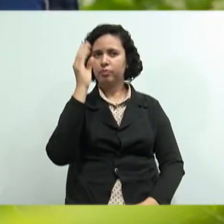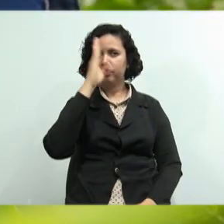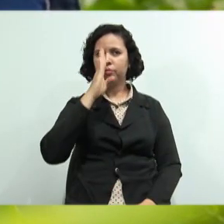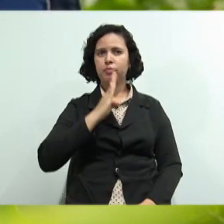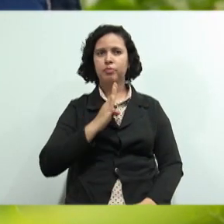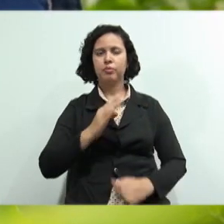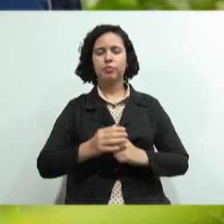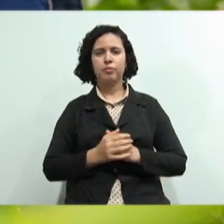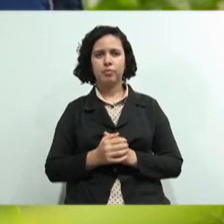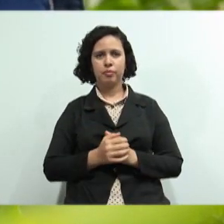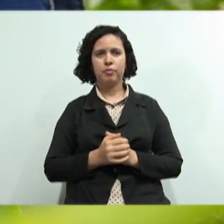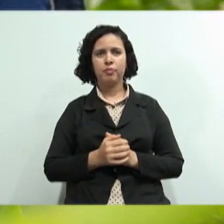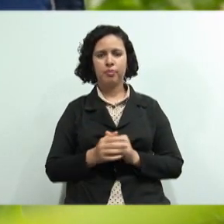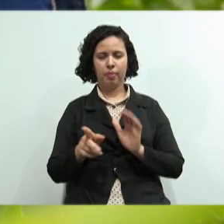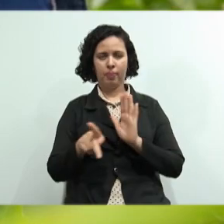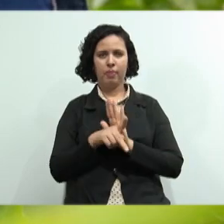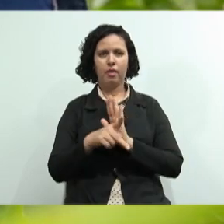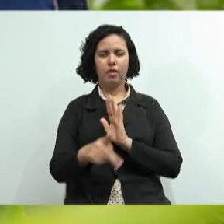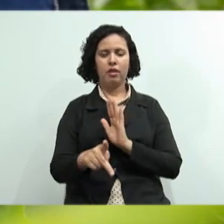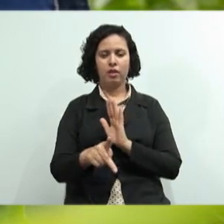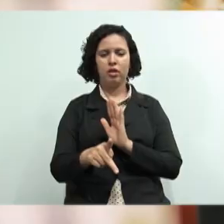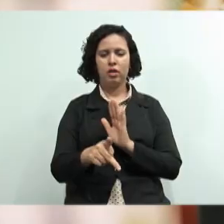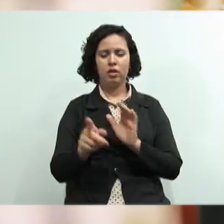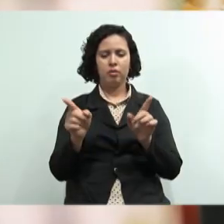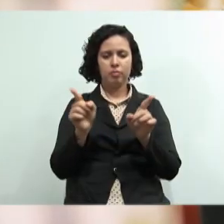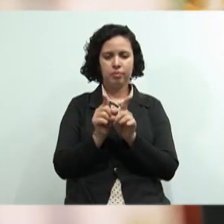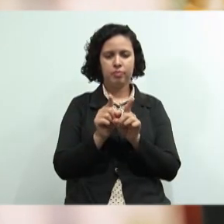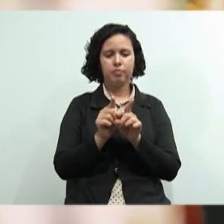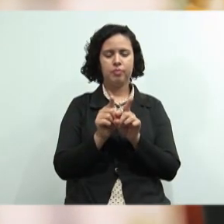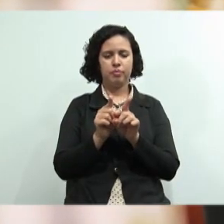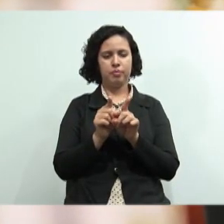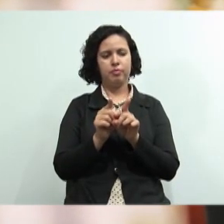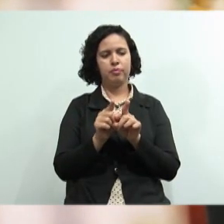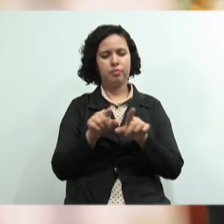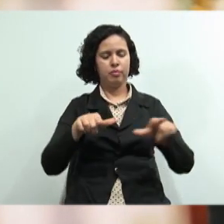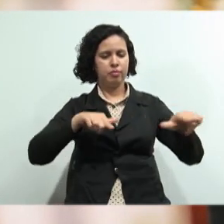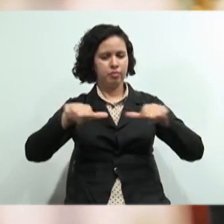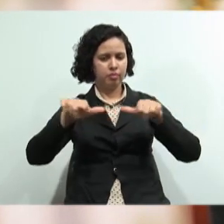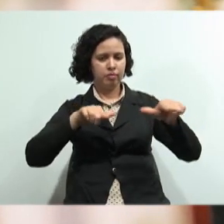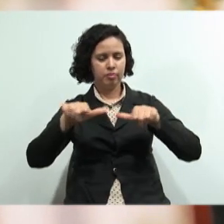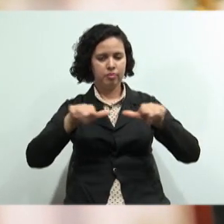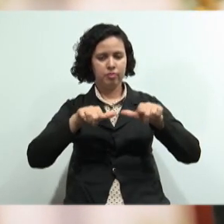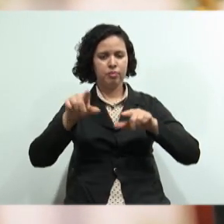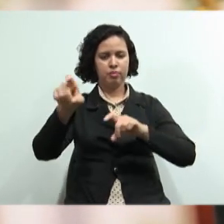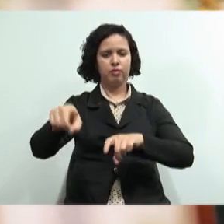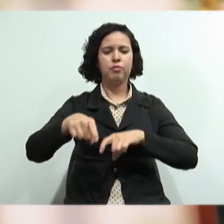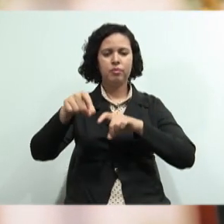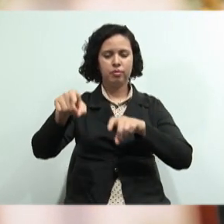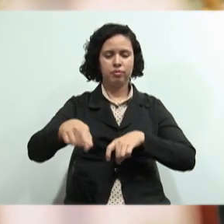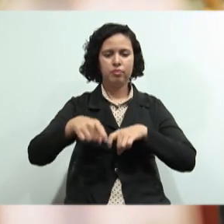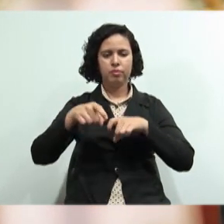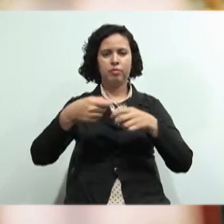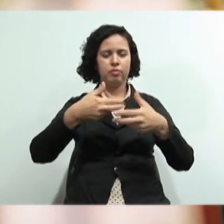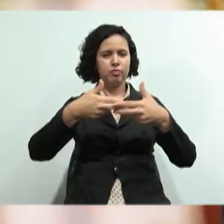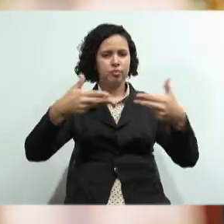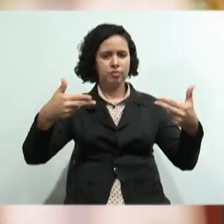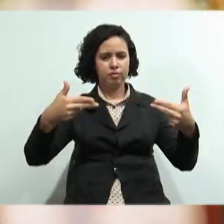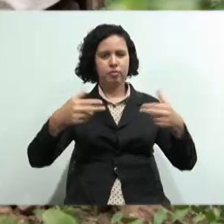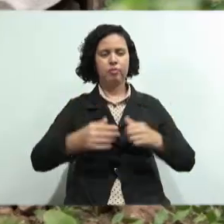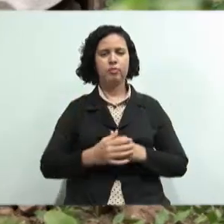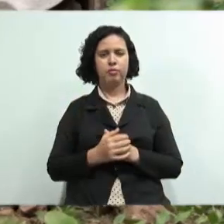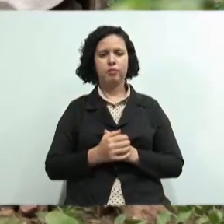familiar é constituída pelos pequenos produtores, trabalhadores rurais, meeiros, lavradores e outros atores